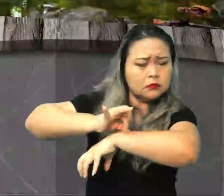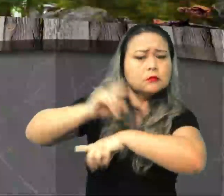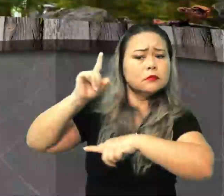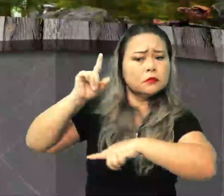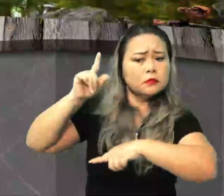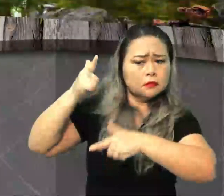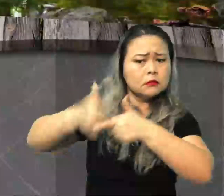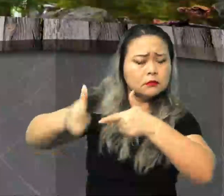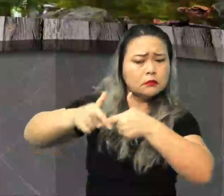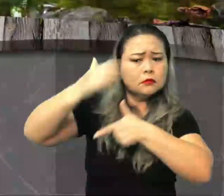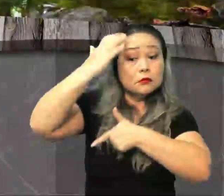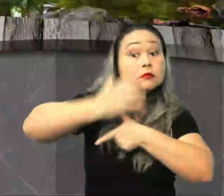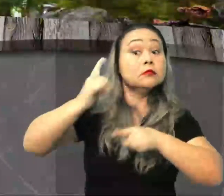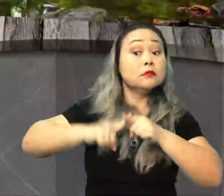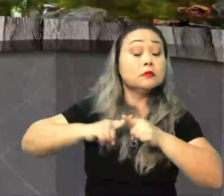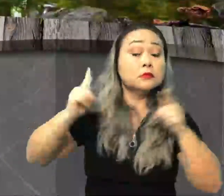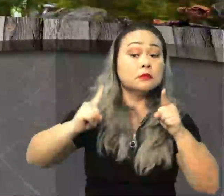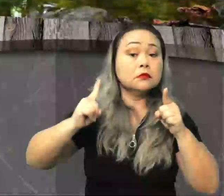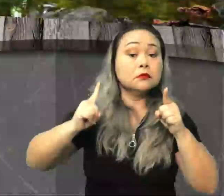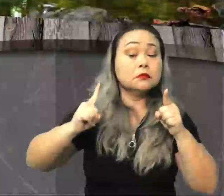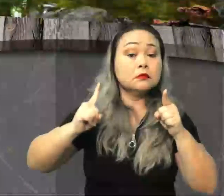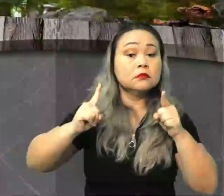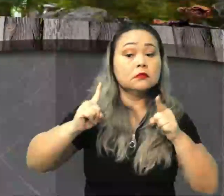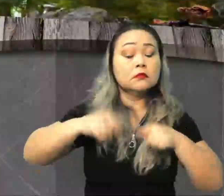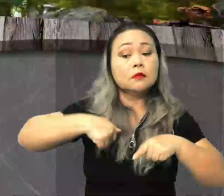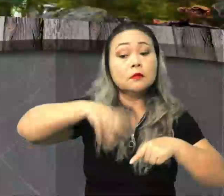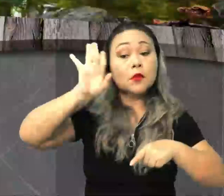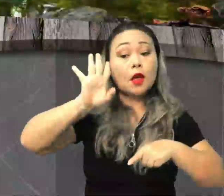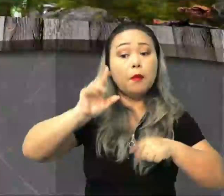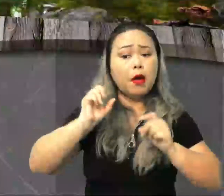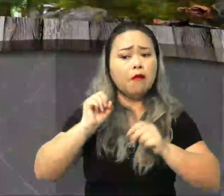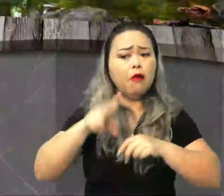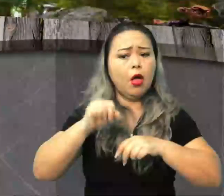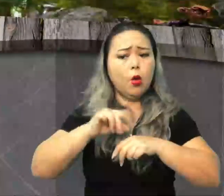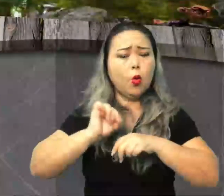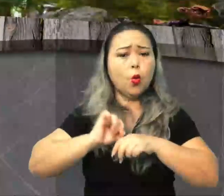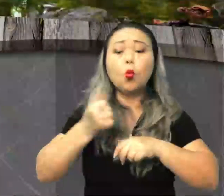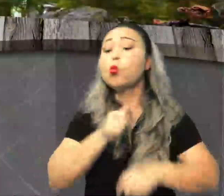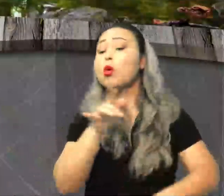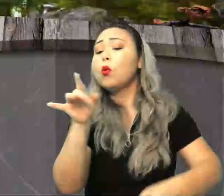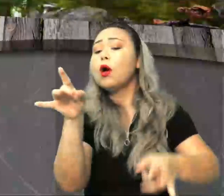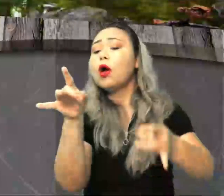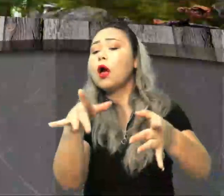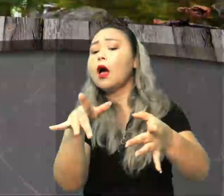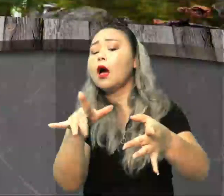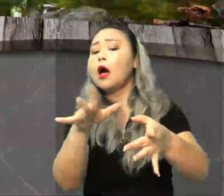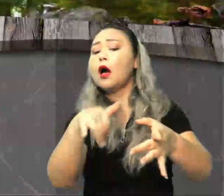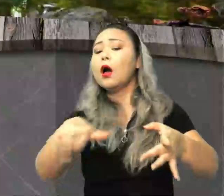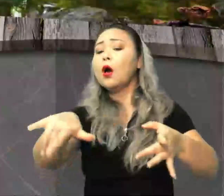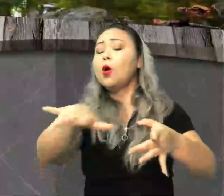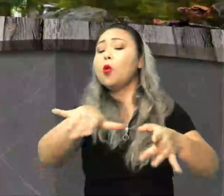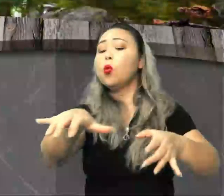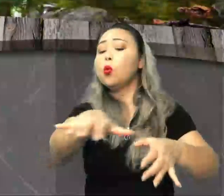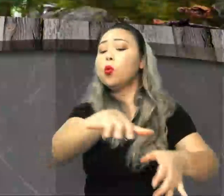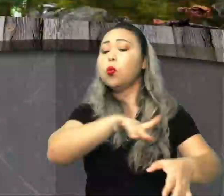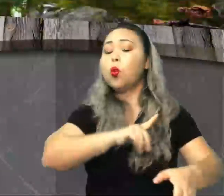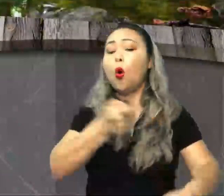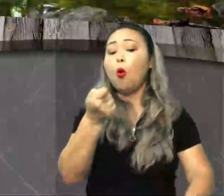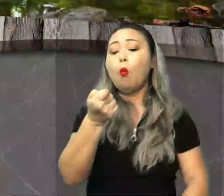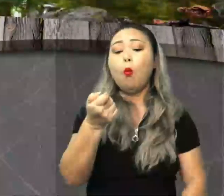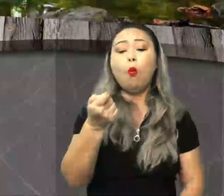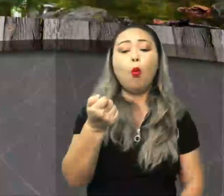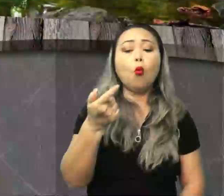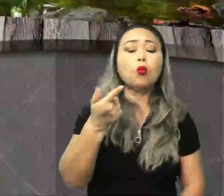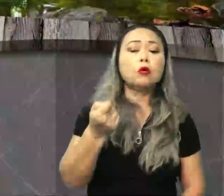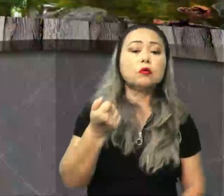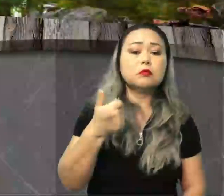problemas sérios. Mas essas que são mais venenosas, elas não estão aí nos nossos ambientes, são poucas que estão aí